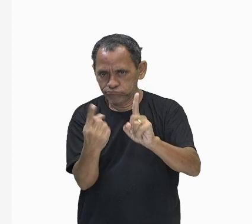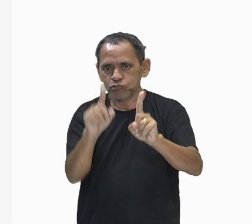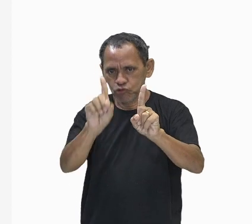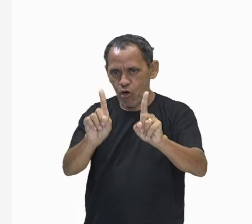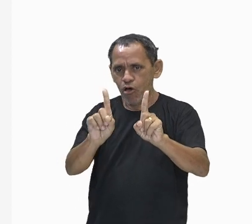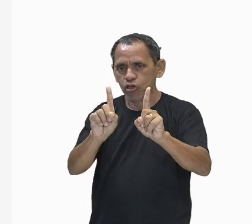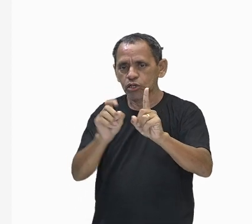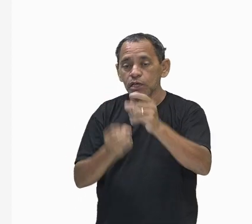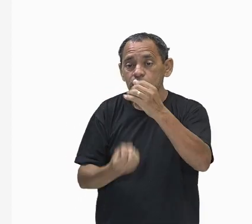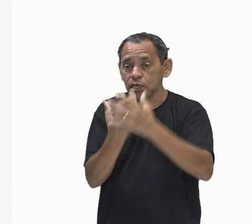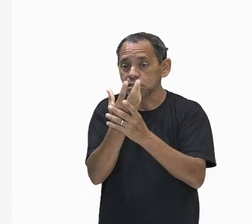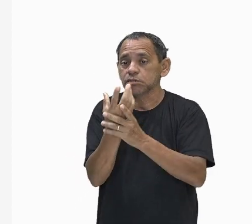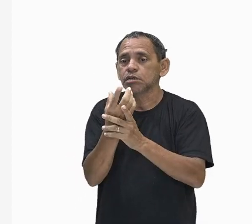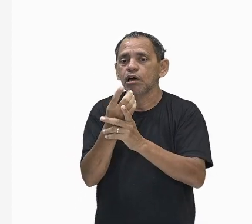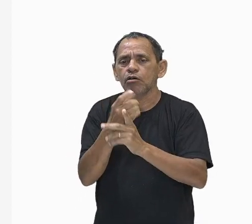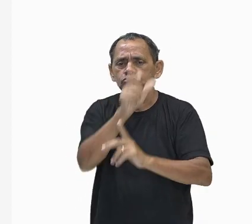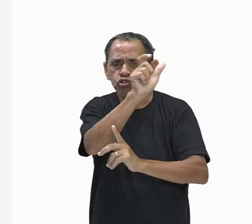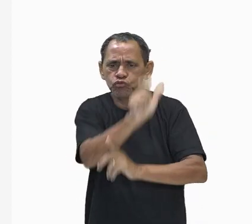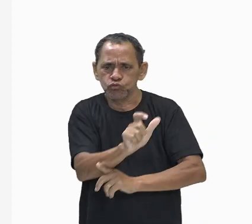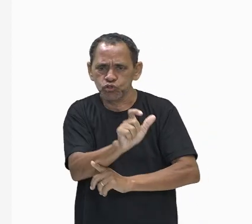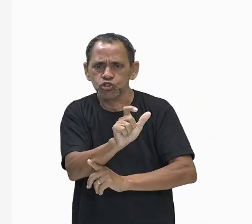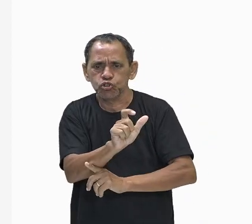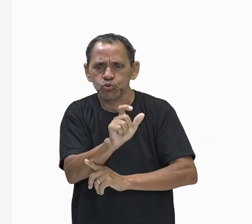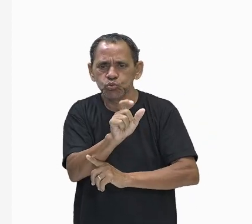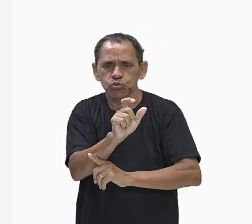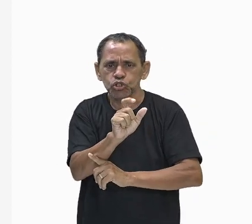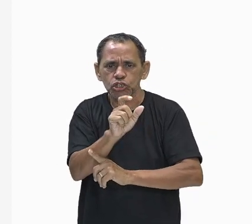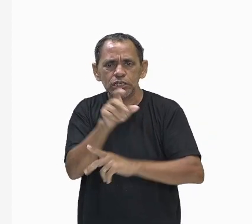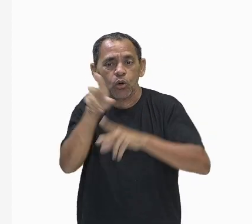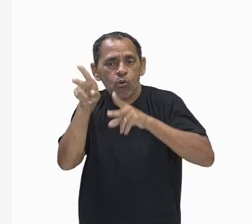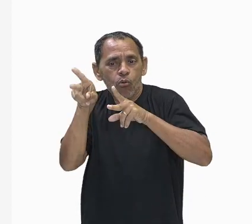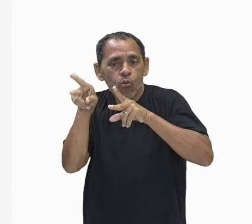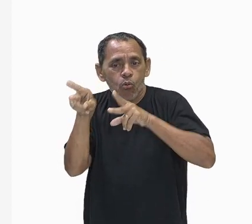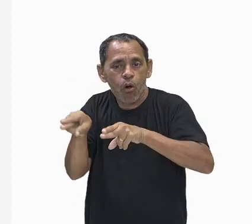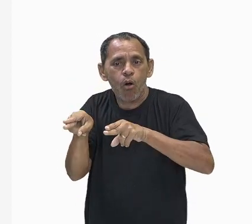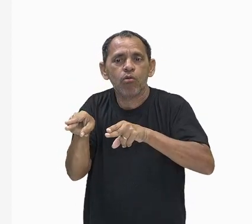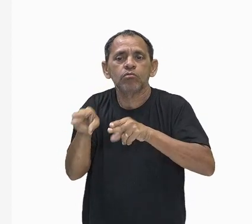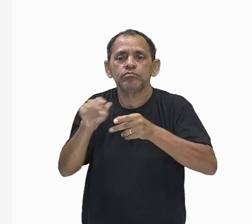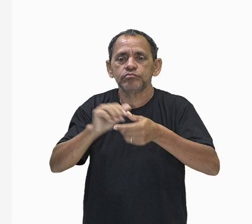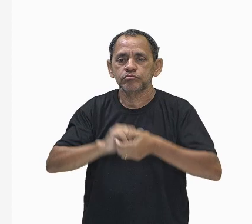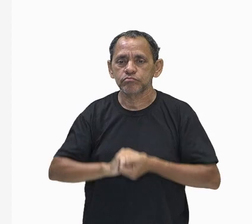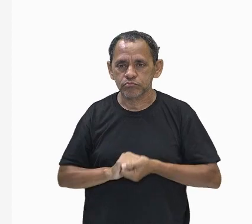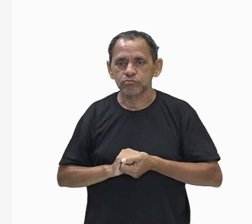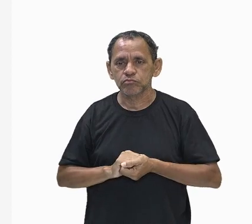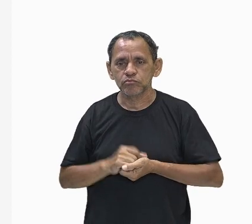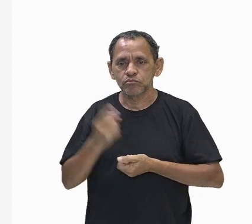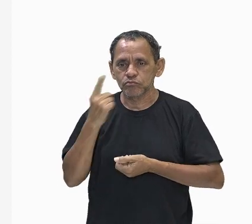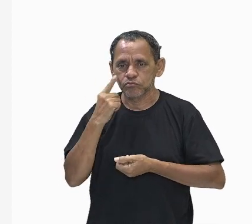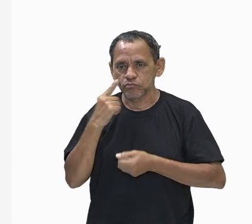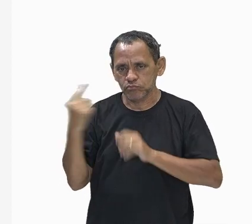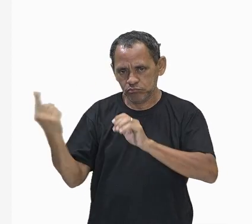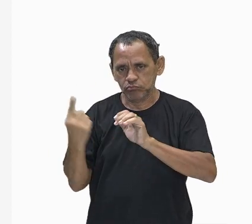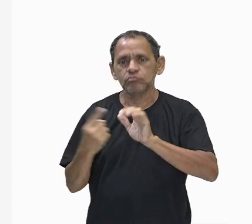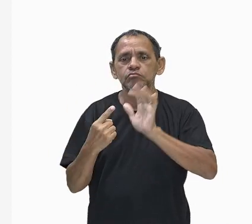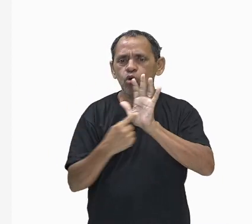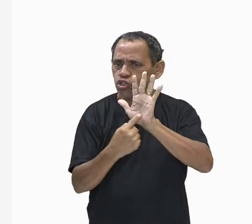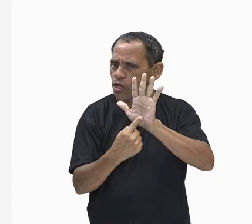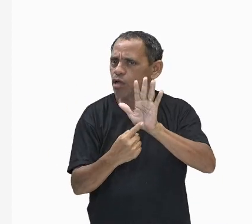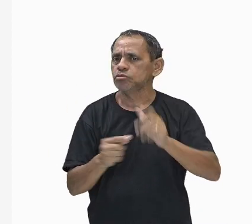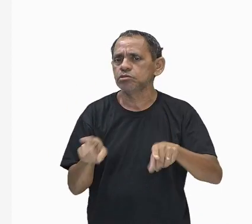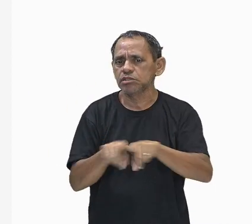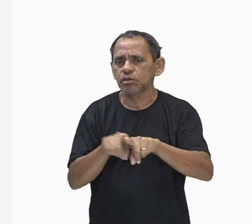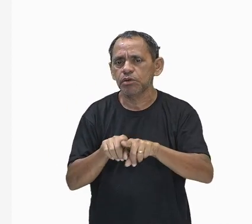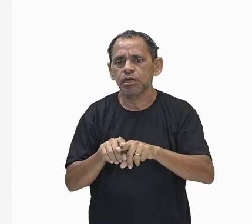de um indivíduo geneticamente idêntico a outro, como foi exemplificado aí na Dolly. E também temos a